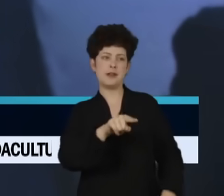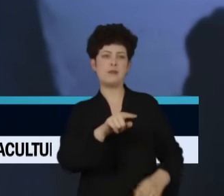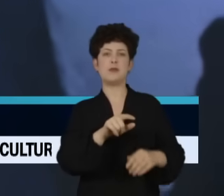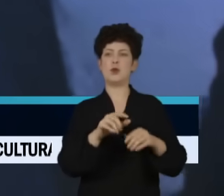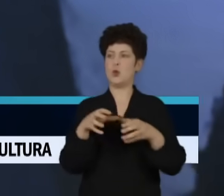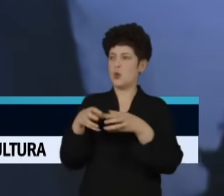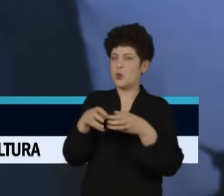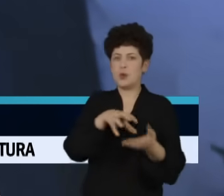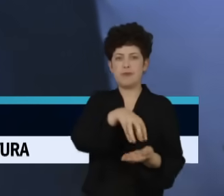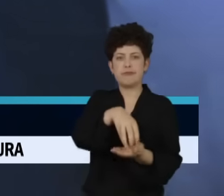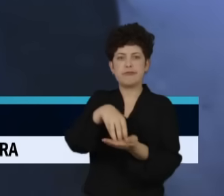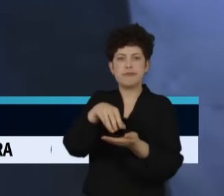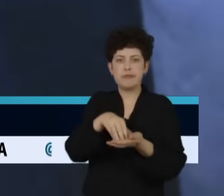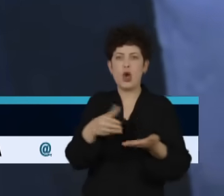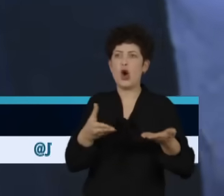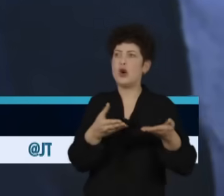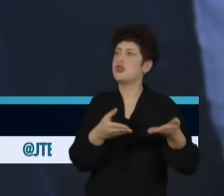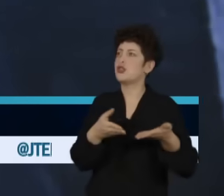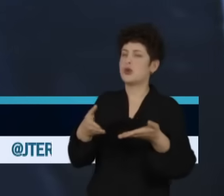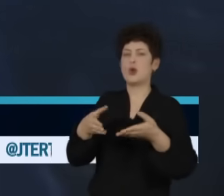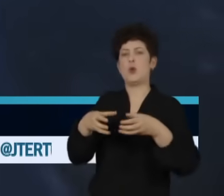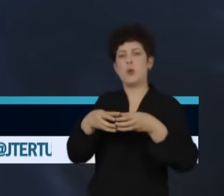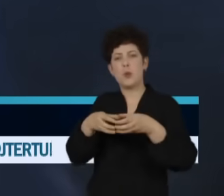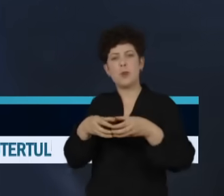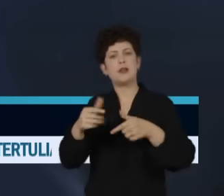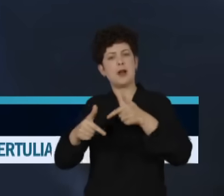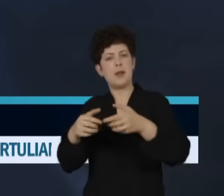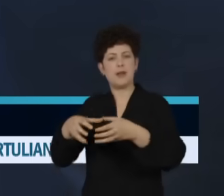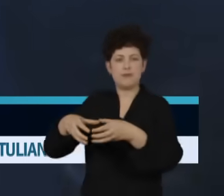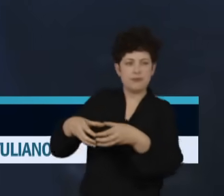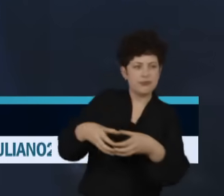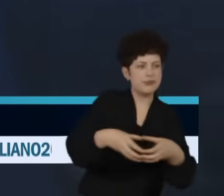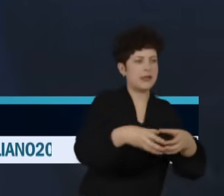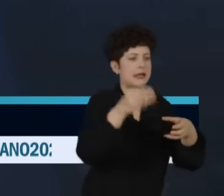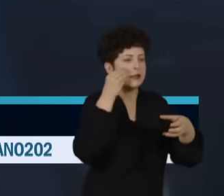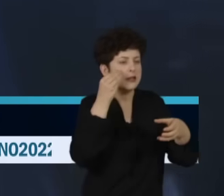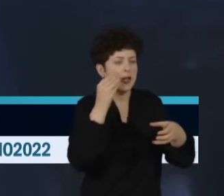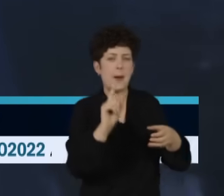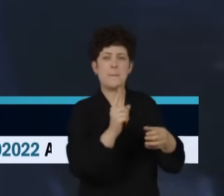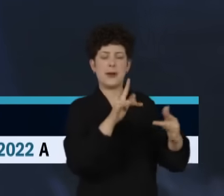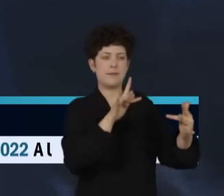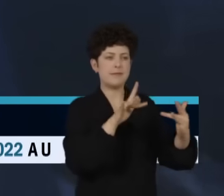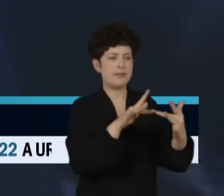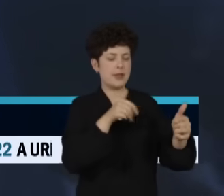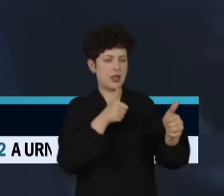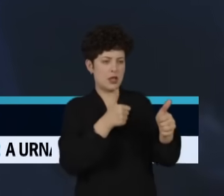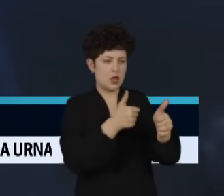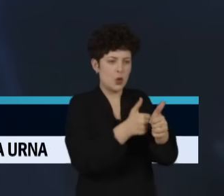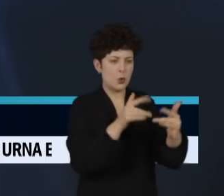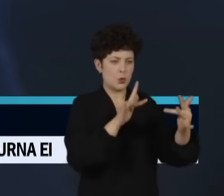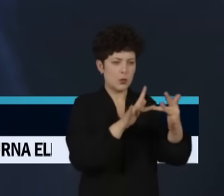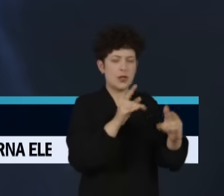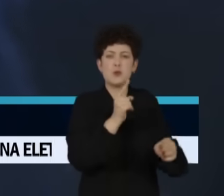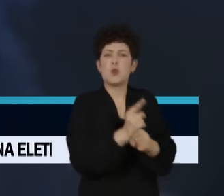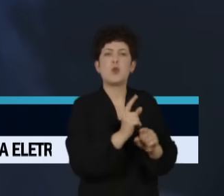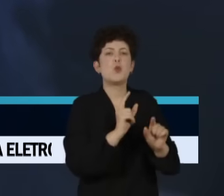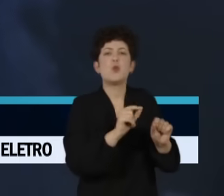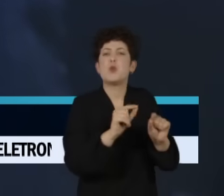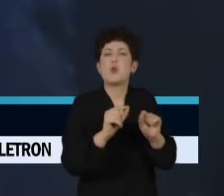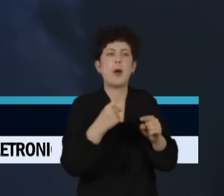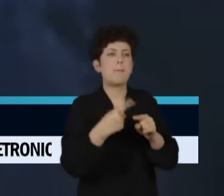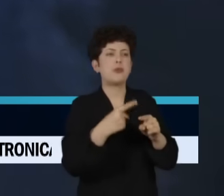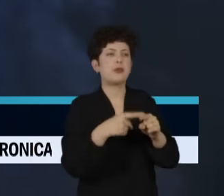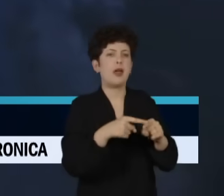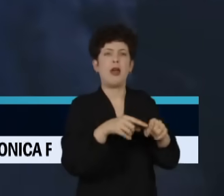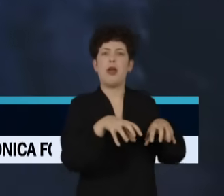etnias da região enviou hoje uma equipe de trabalho local para tentar fazer uma primeira aproximação e descobrir o que os levou